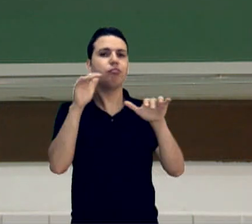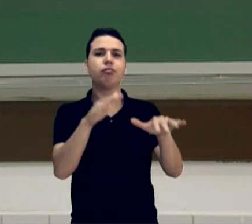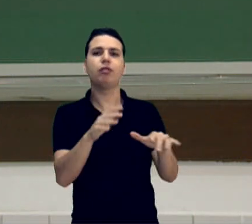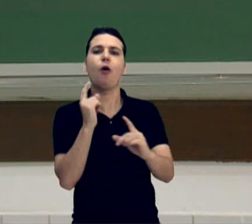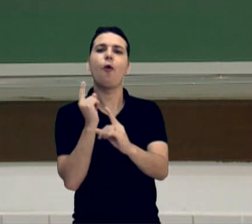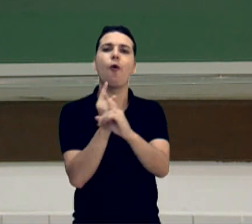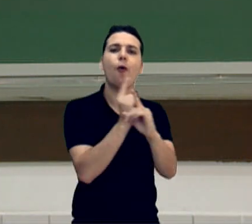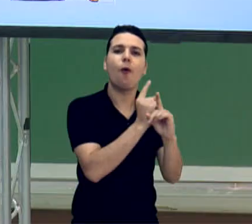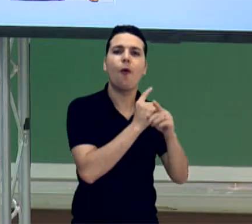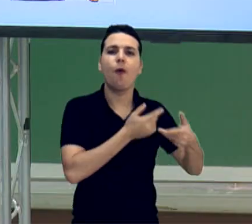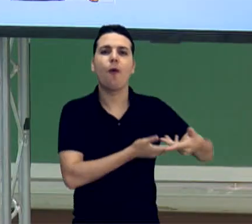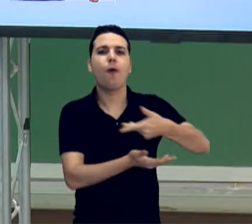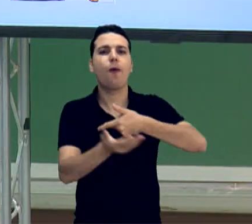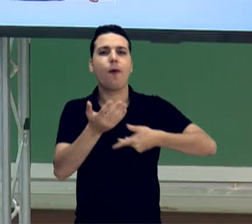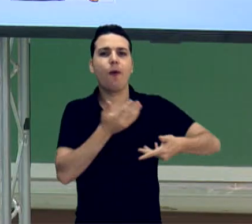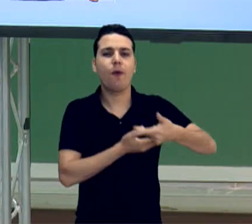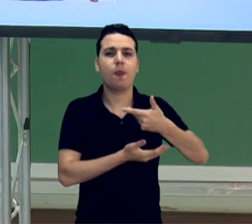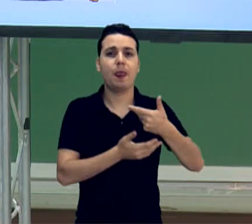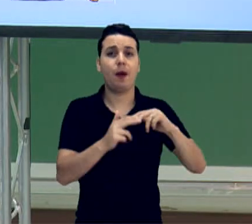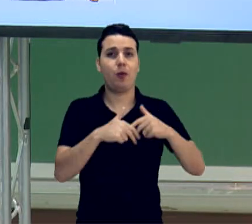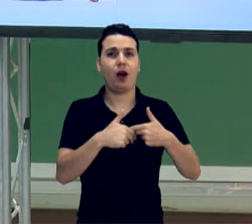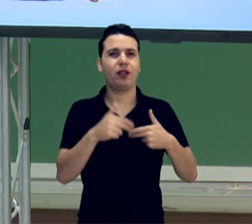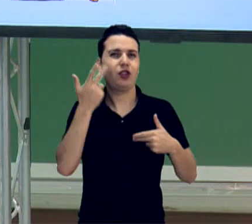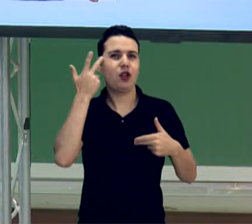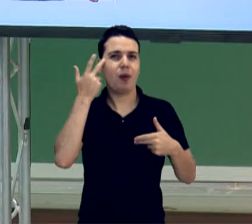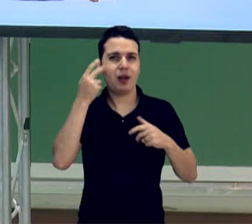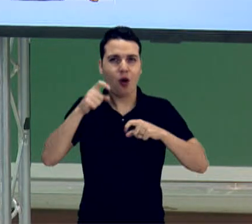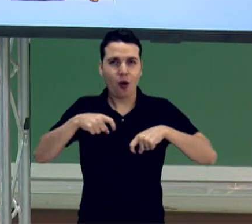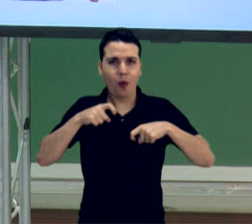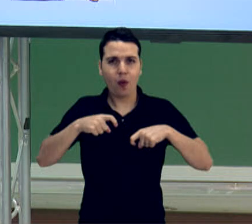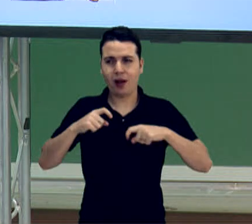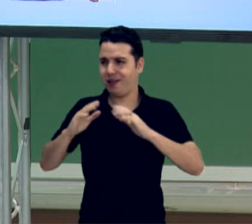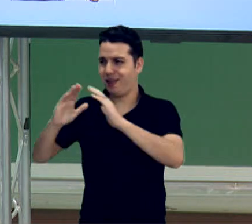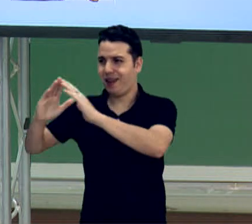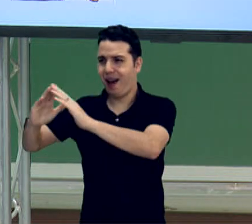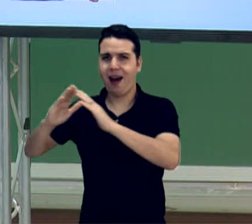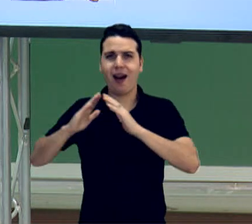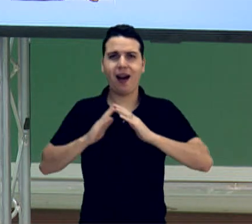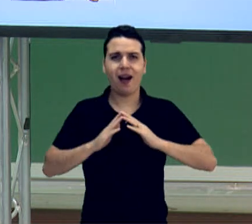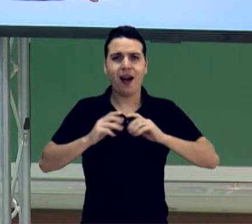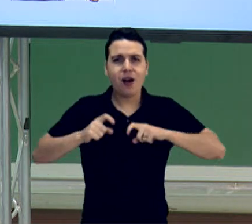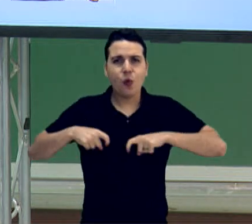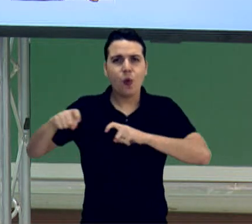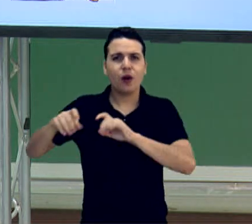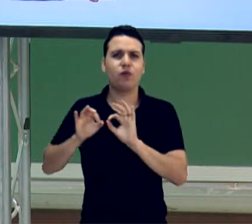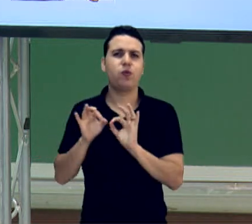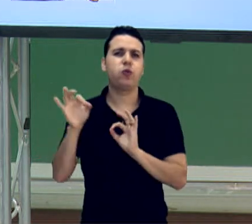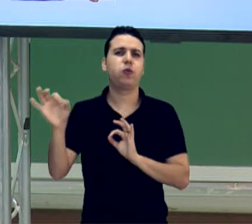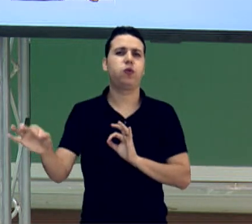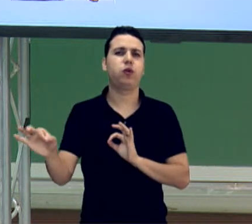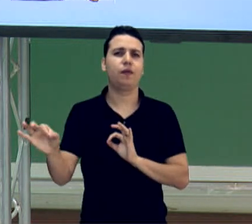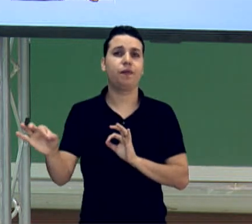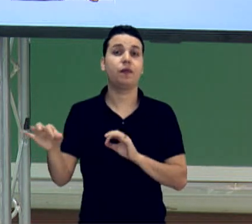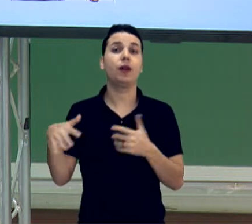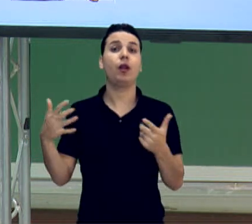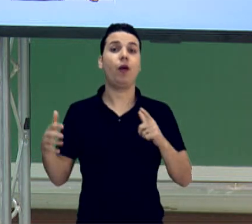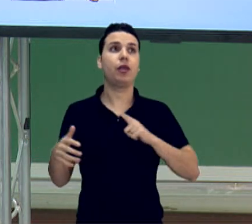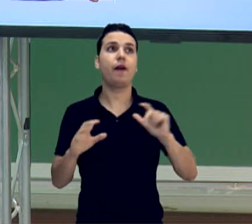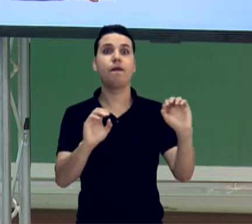rural, mora muito distante uma casa da outra, então fazendas, sítios, né? Chácaras, e aí quando tem